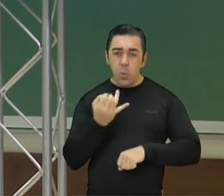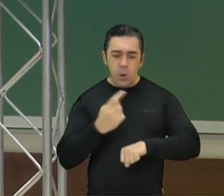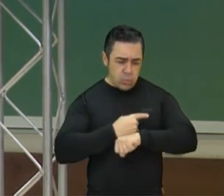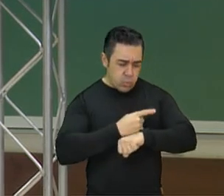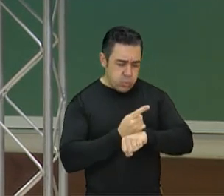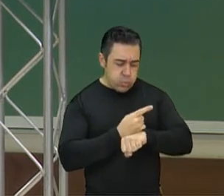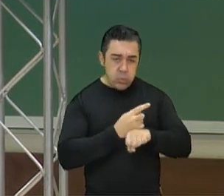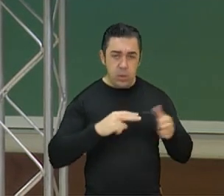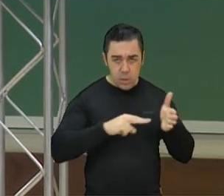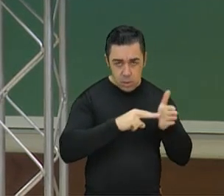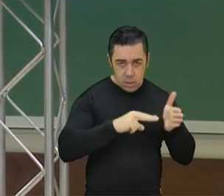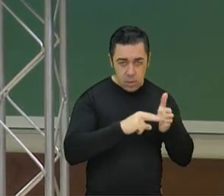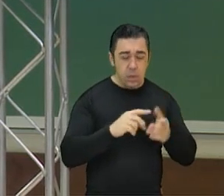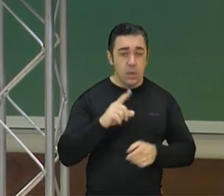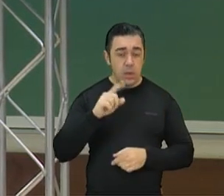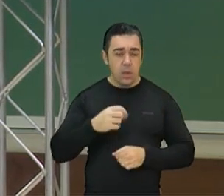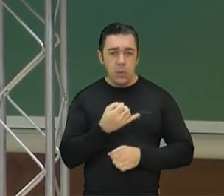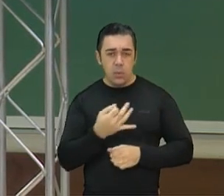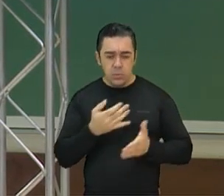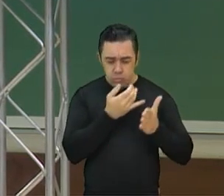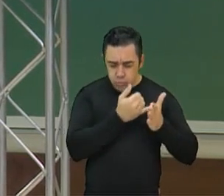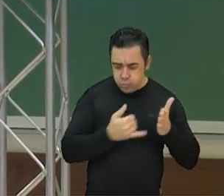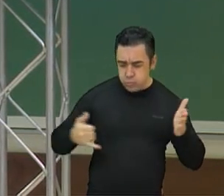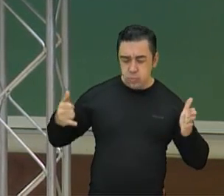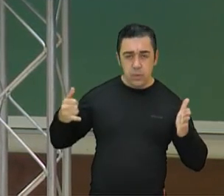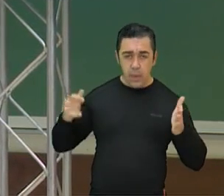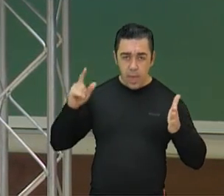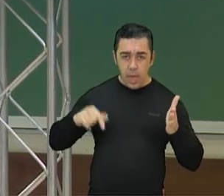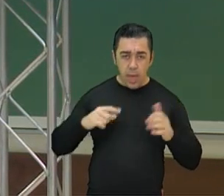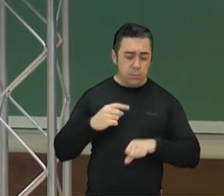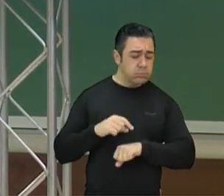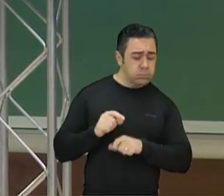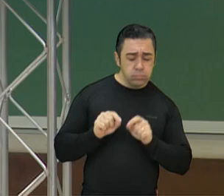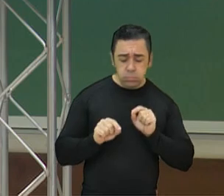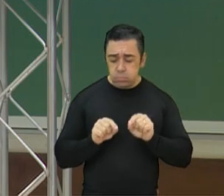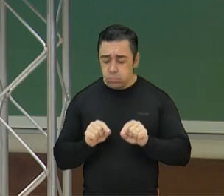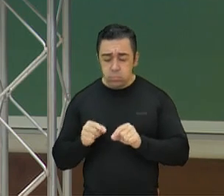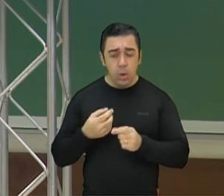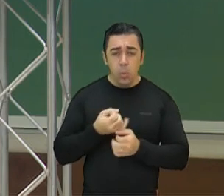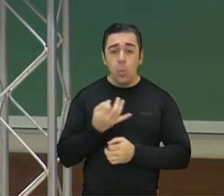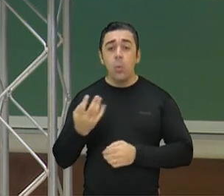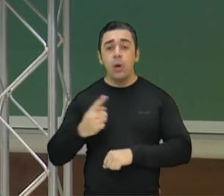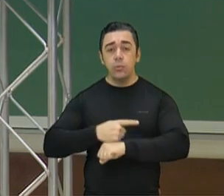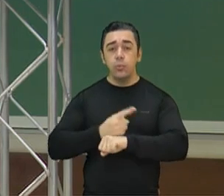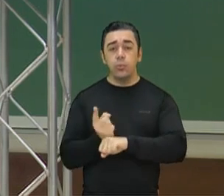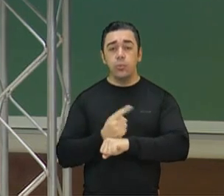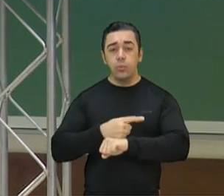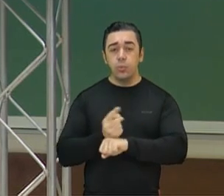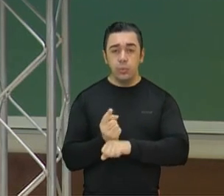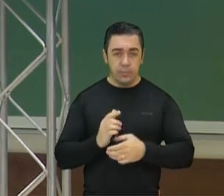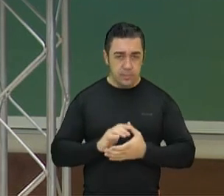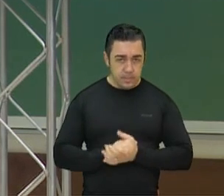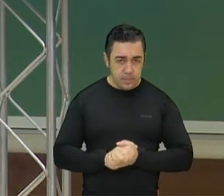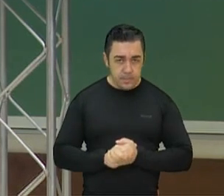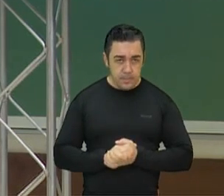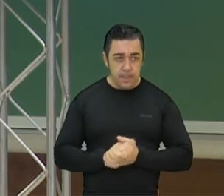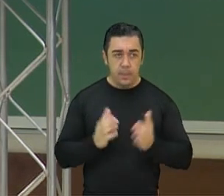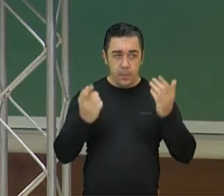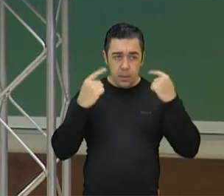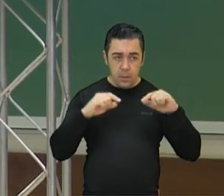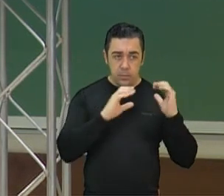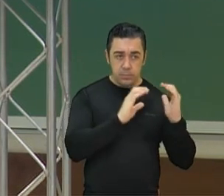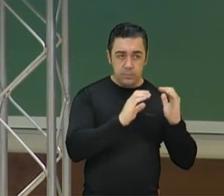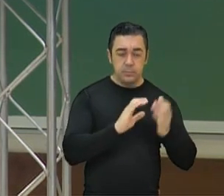e o amperímetro mede a corrente elétrica. São equipamentos de medida, né, no caso. A próxima aqui,